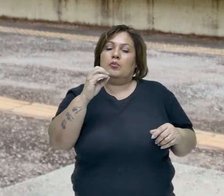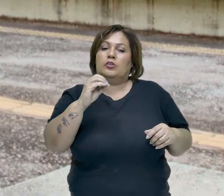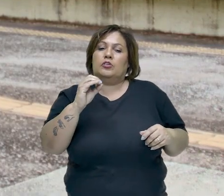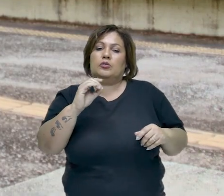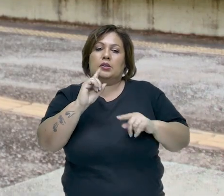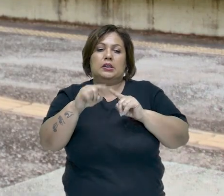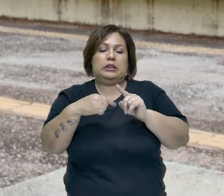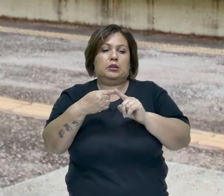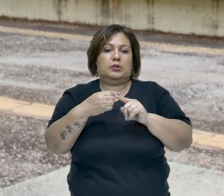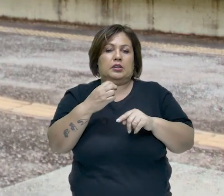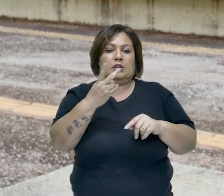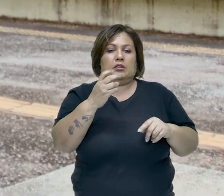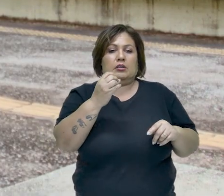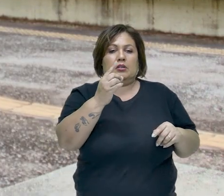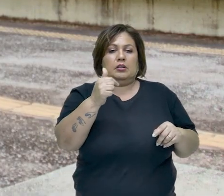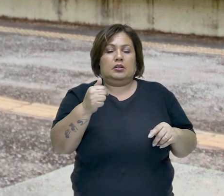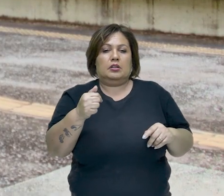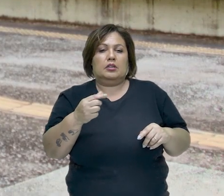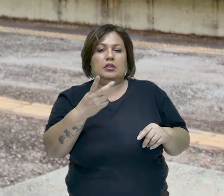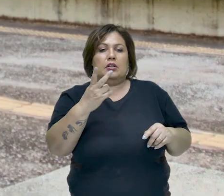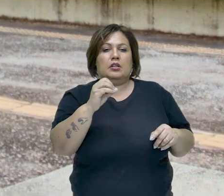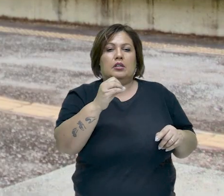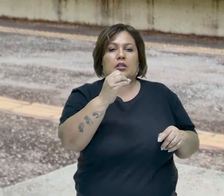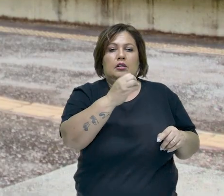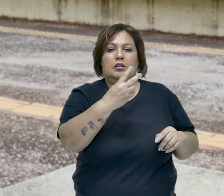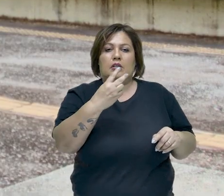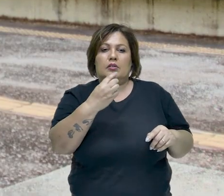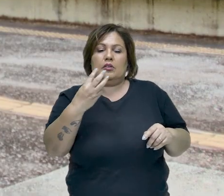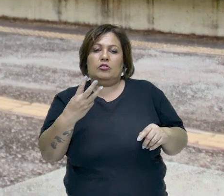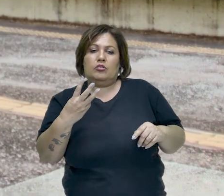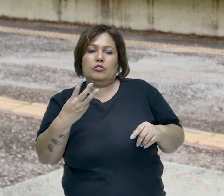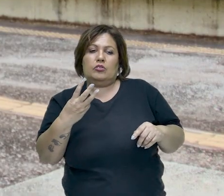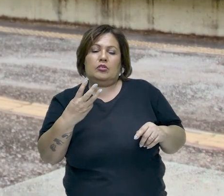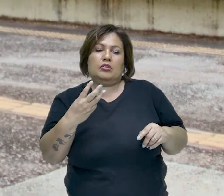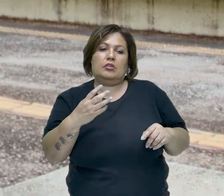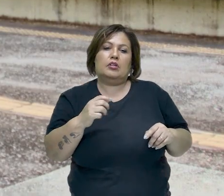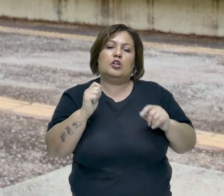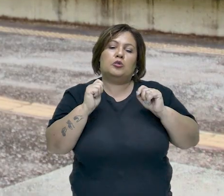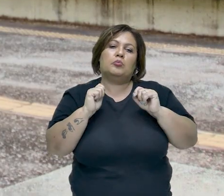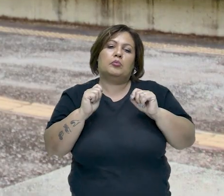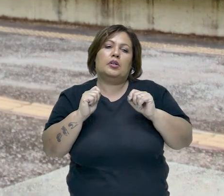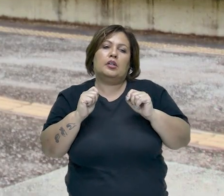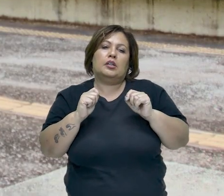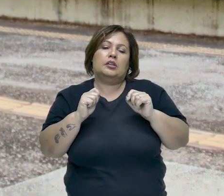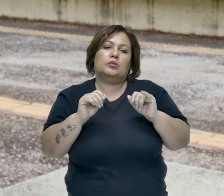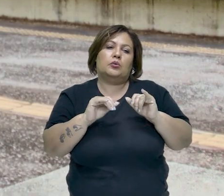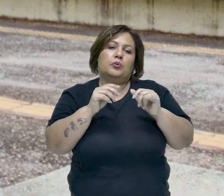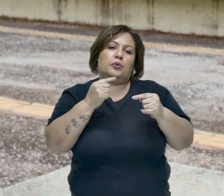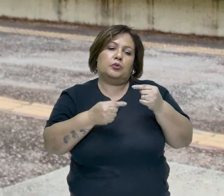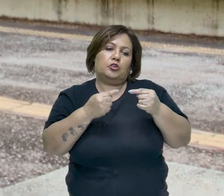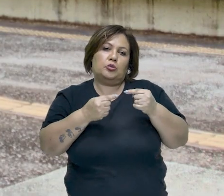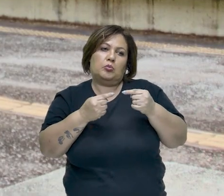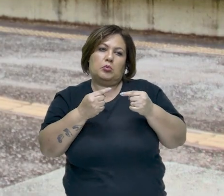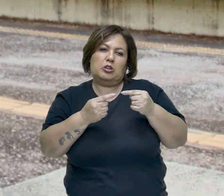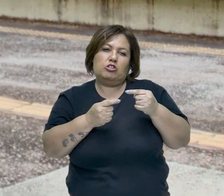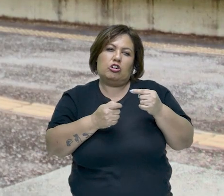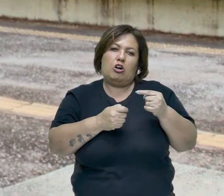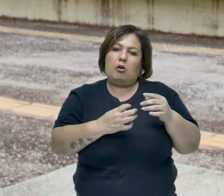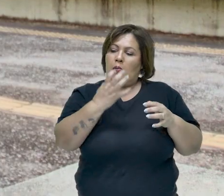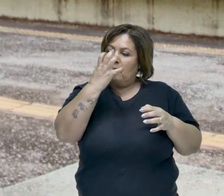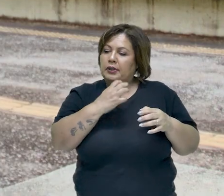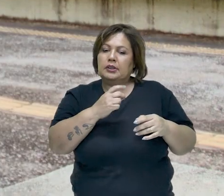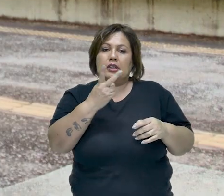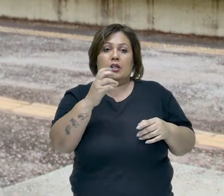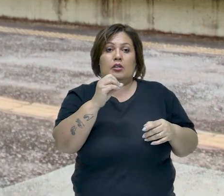200% entre 2017 e 2023. Mesmo com a adoção de uma política mais restritiva